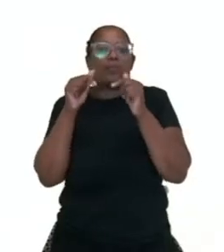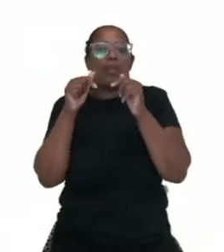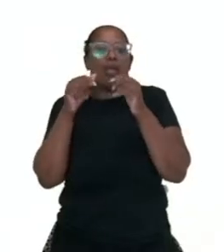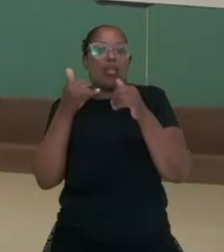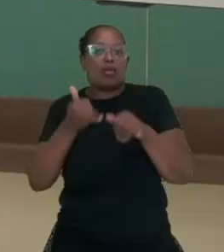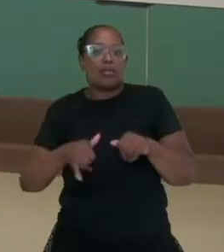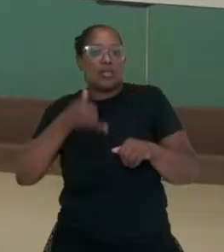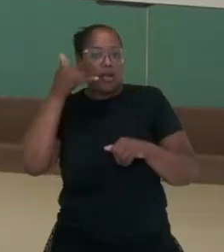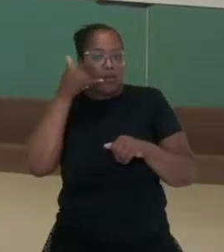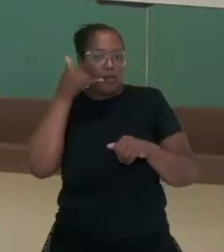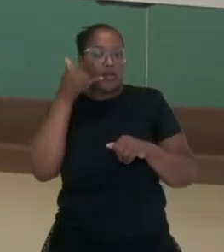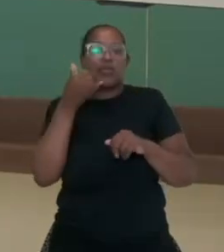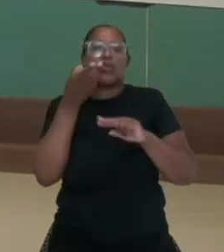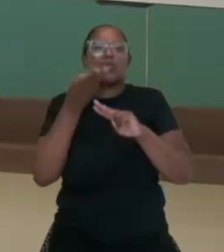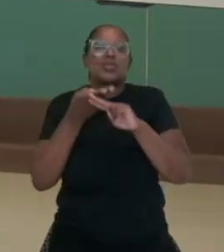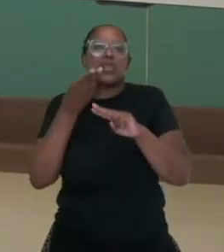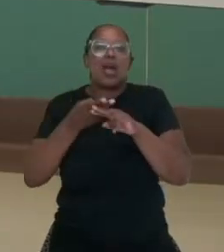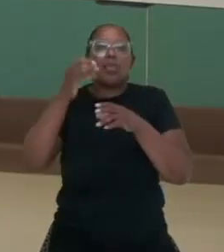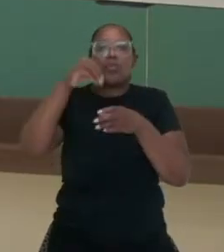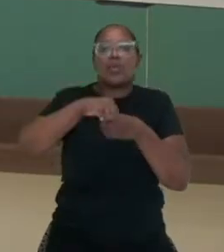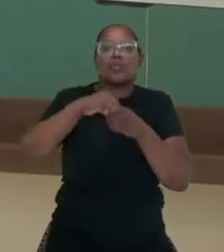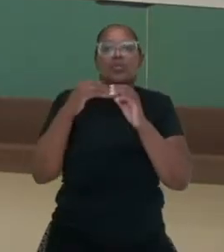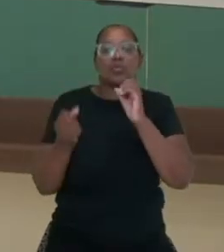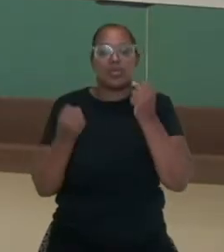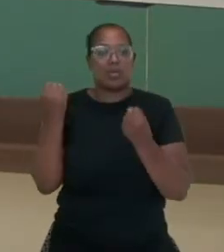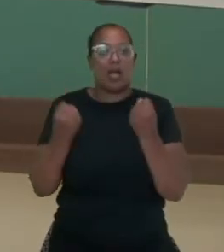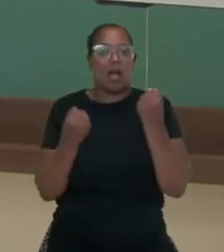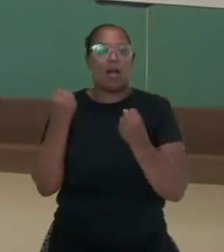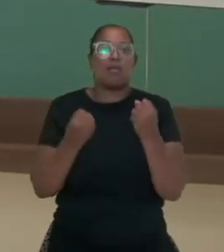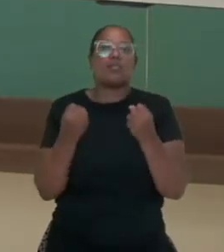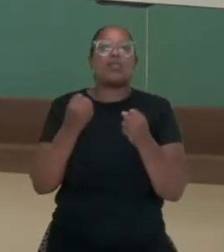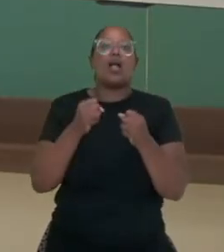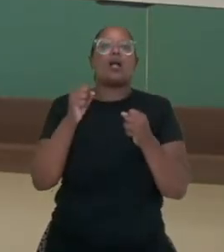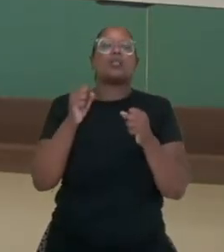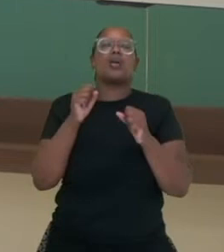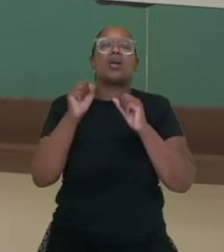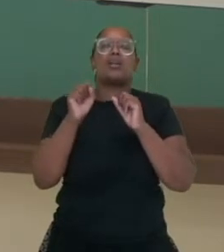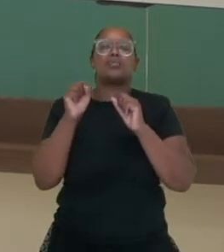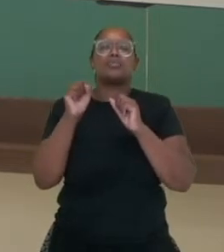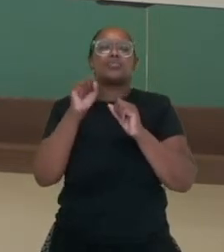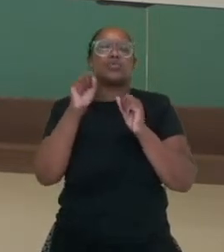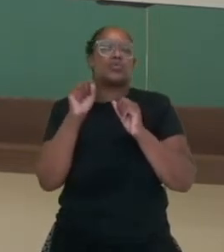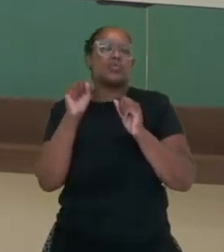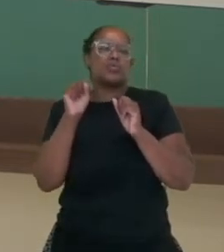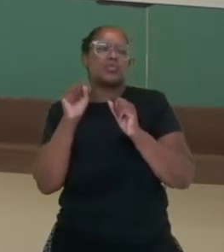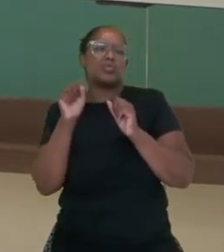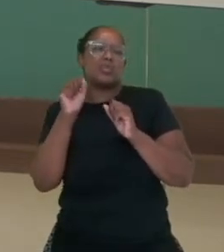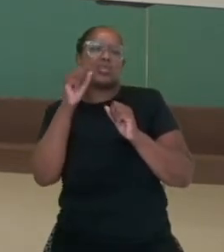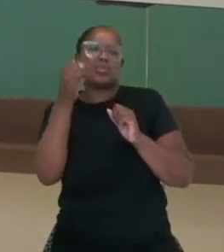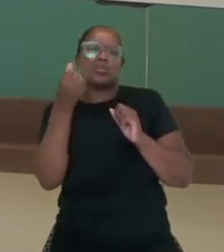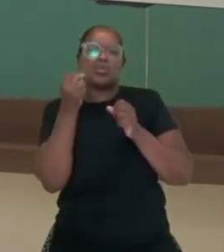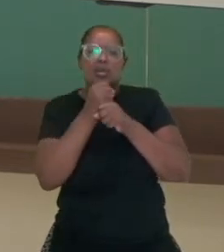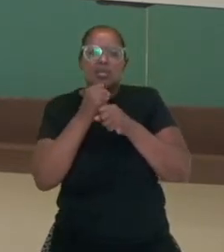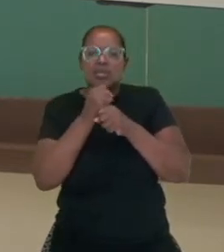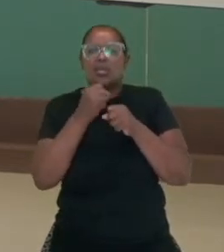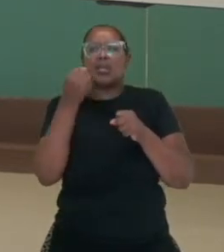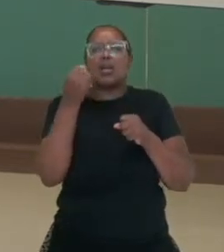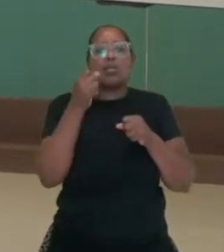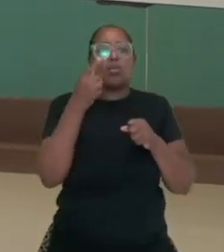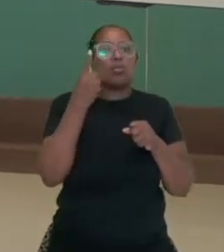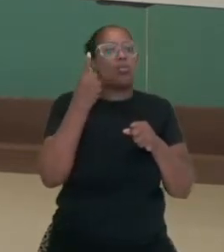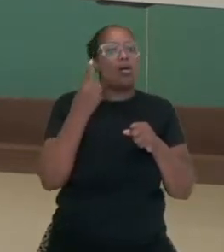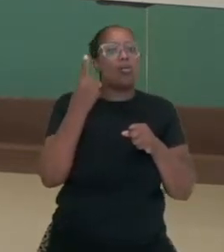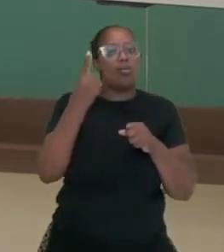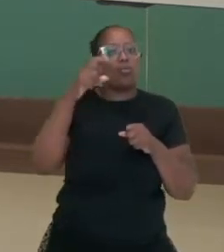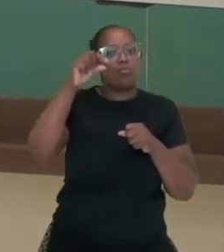carros na década de 60. Os modelos super luxuosos de carros, aqui no Brasil a